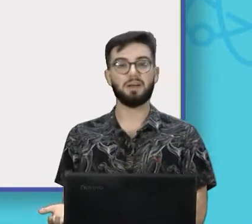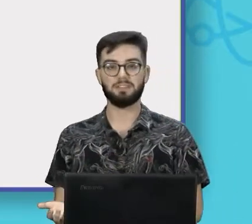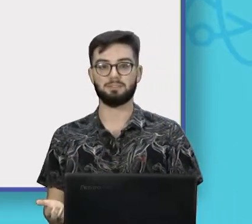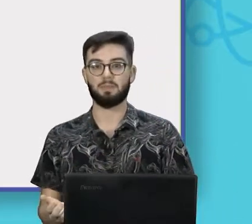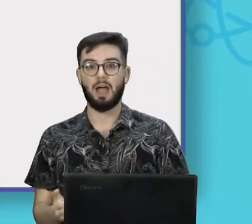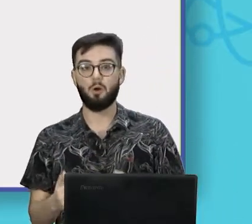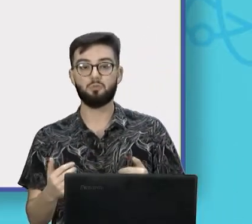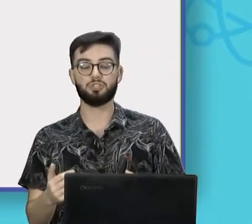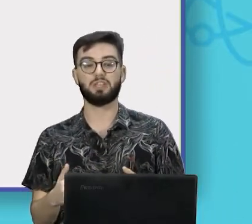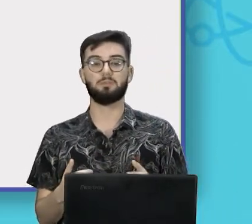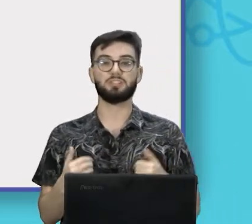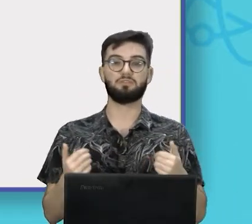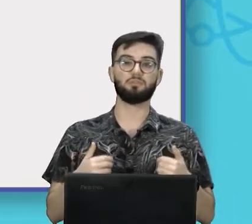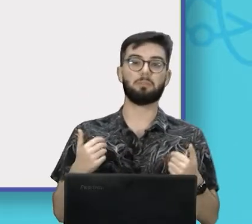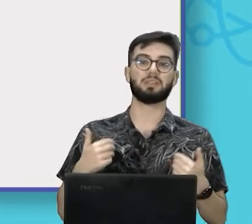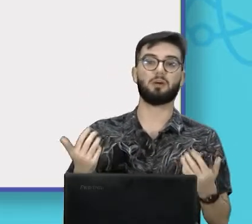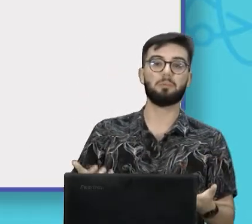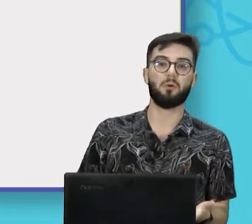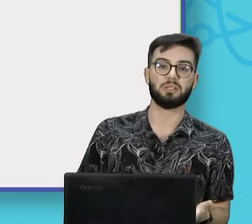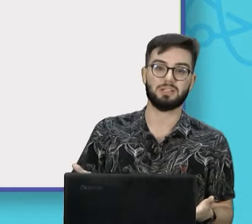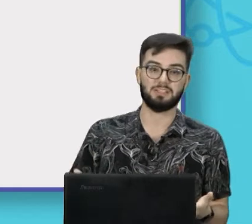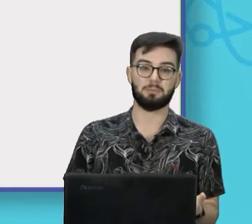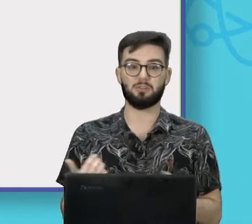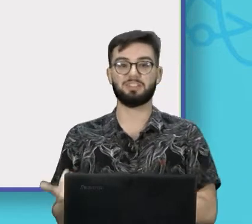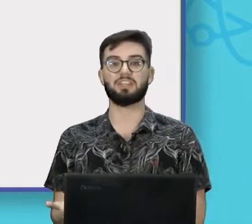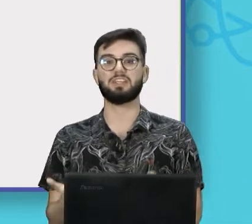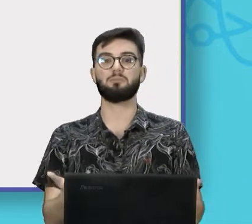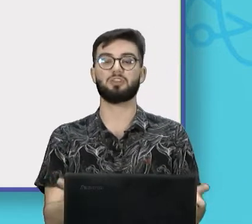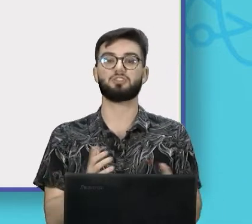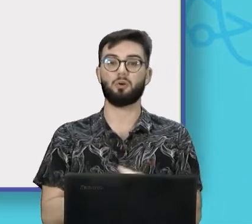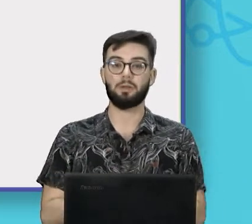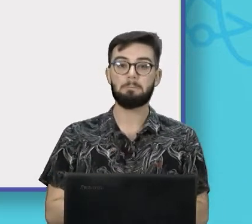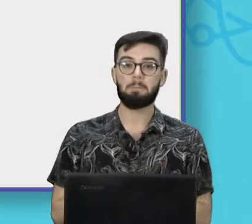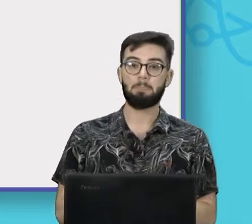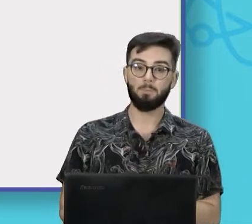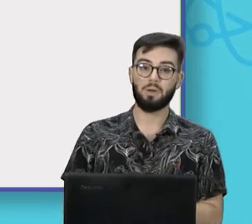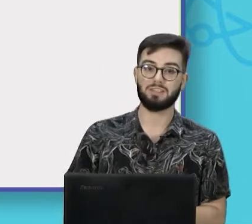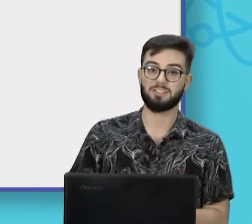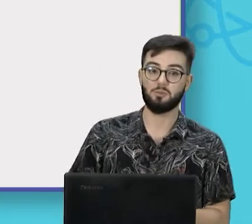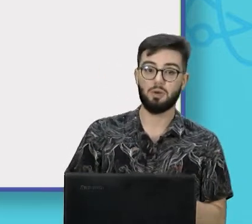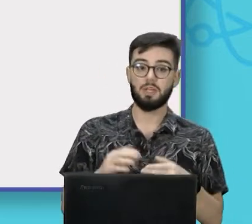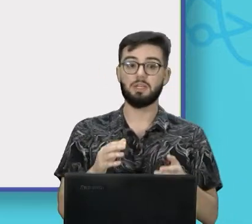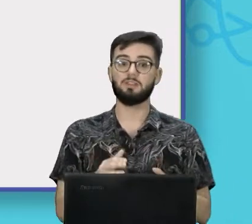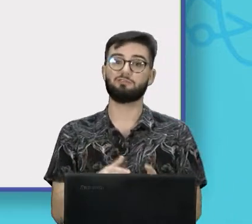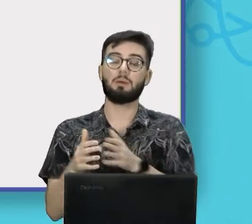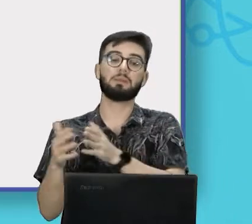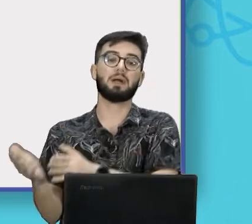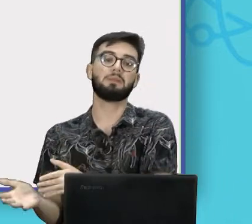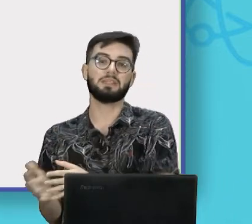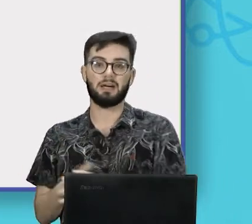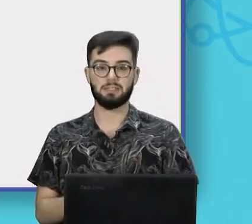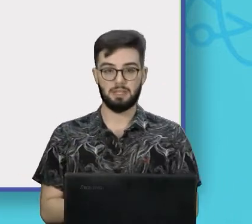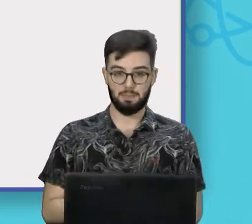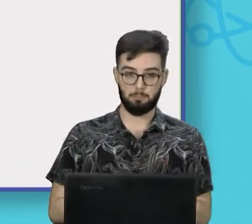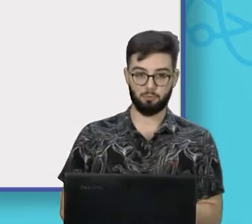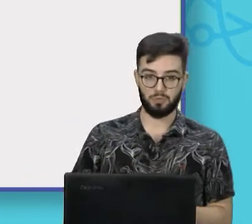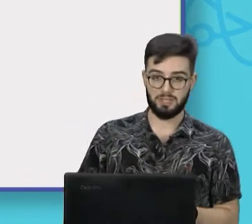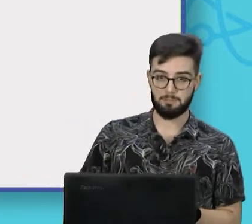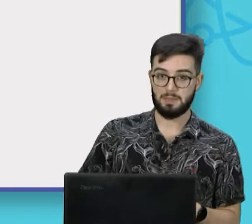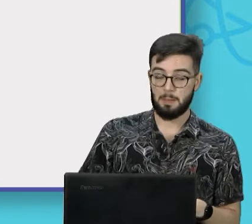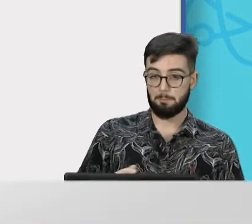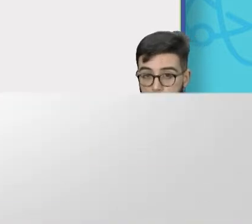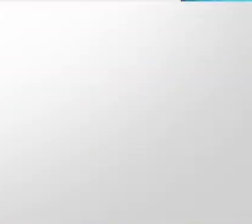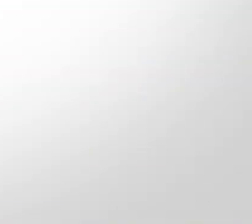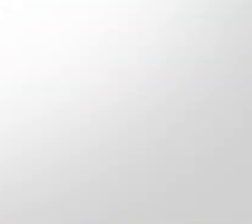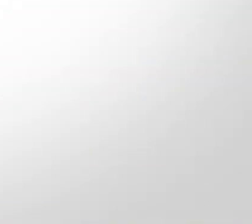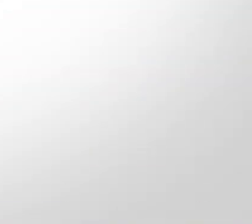história do nosso país alguns temas de fundamental importância para nós entendermos a história do Brasil e sua aplicabilidade na